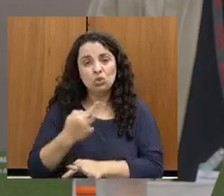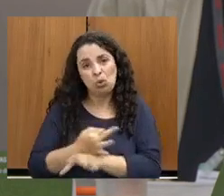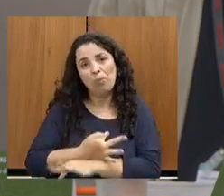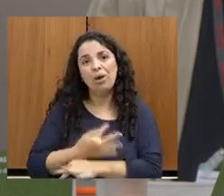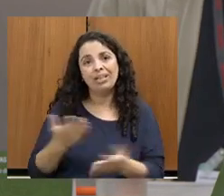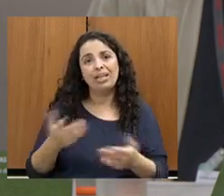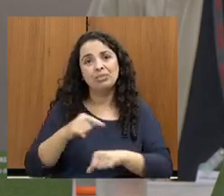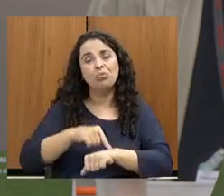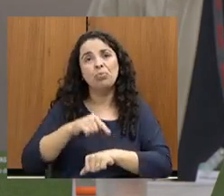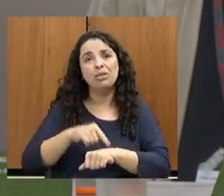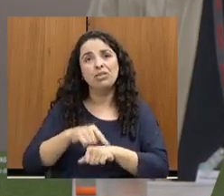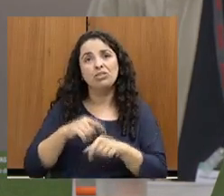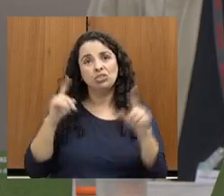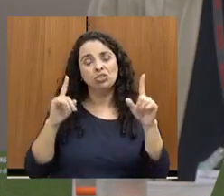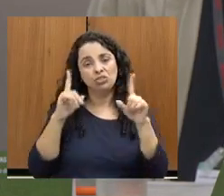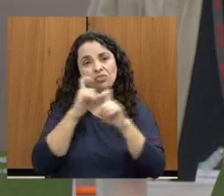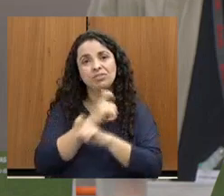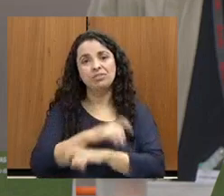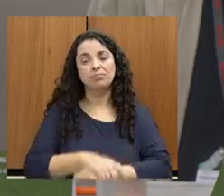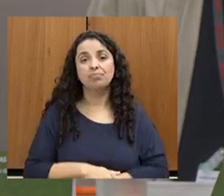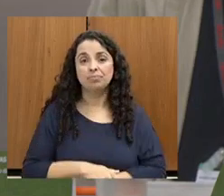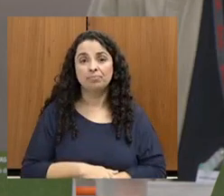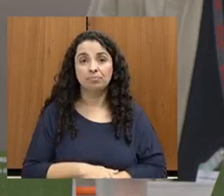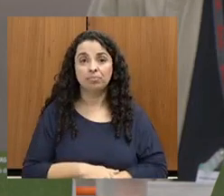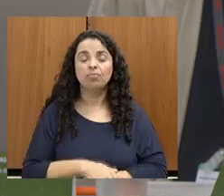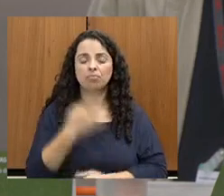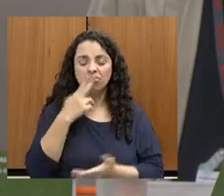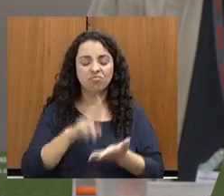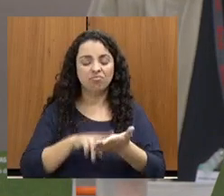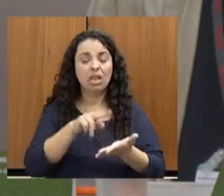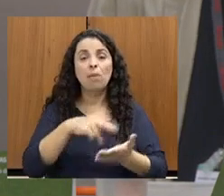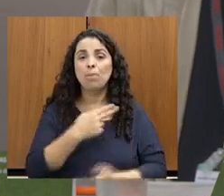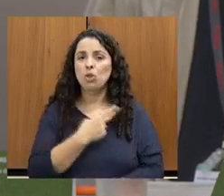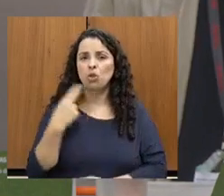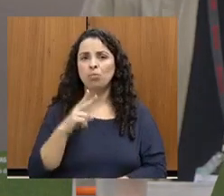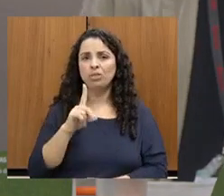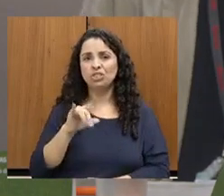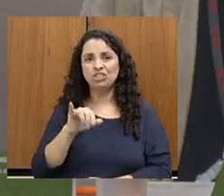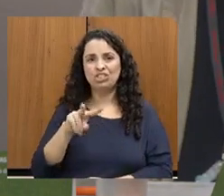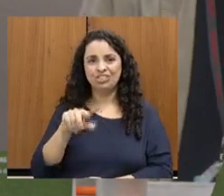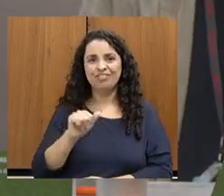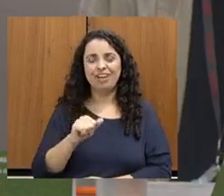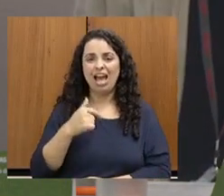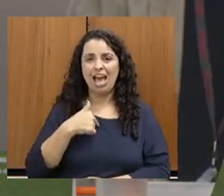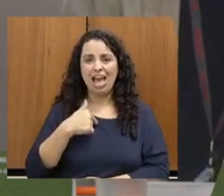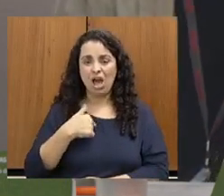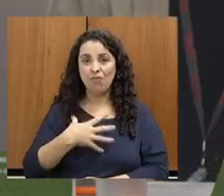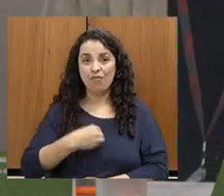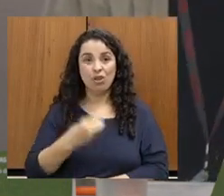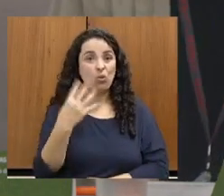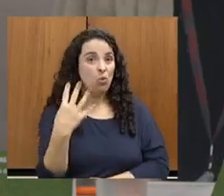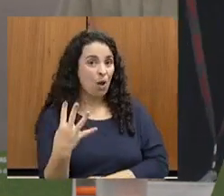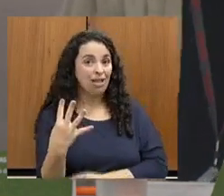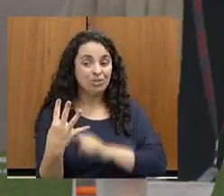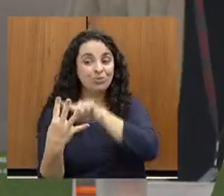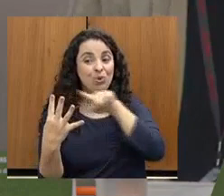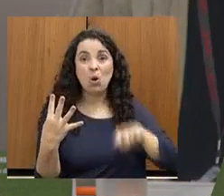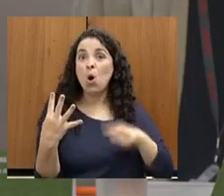Me chamo Diva. Eu sou mãe de quatro filhos. Como mãe de quatro meninos,